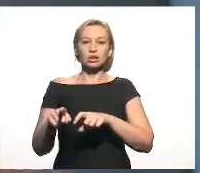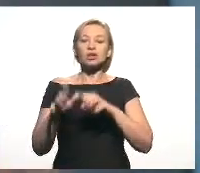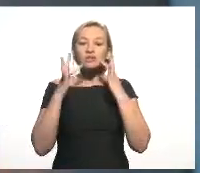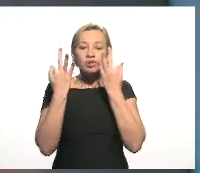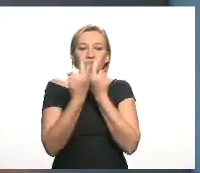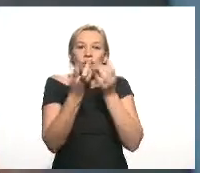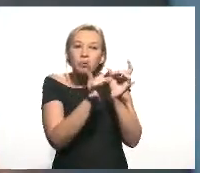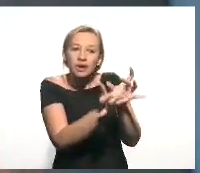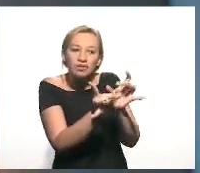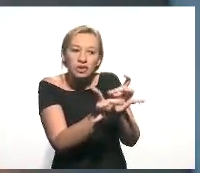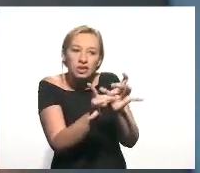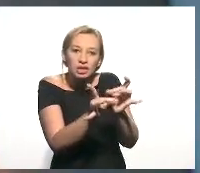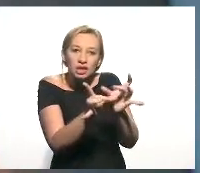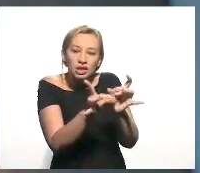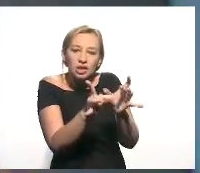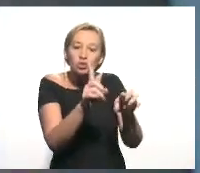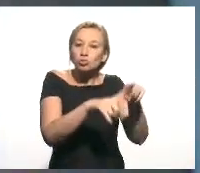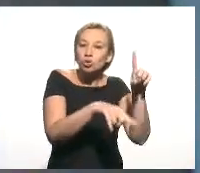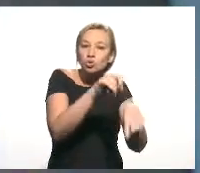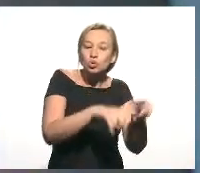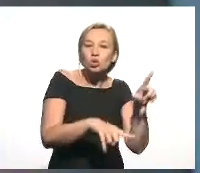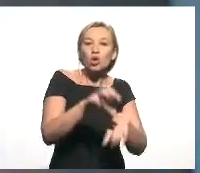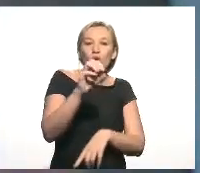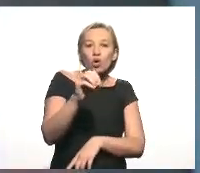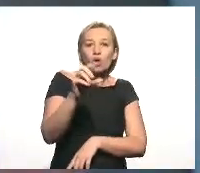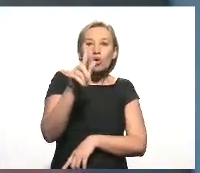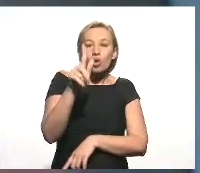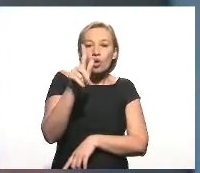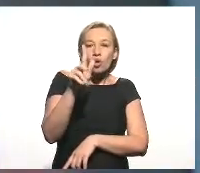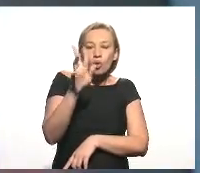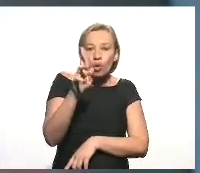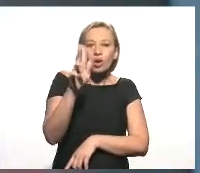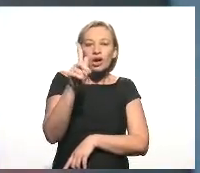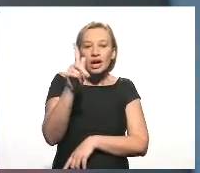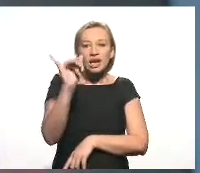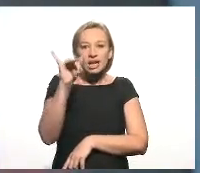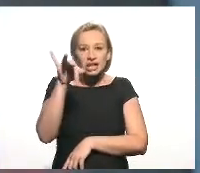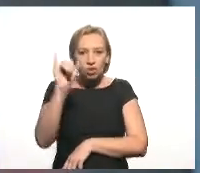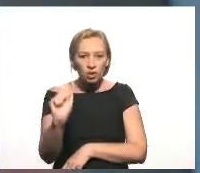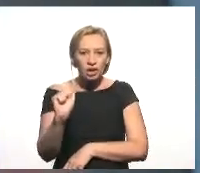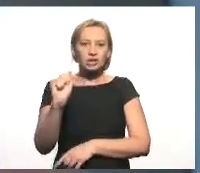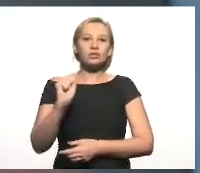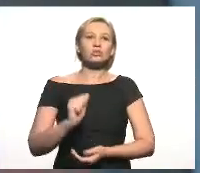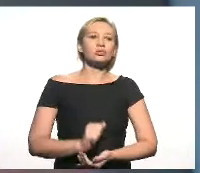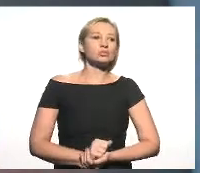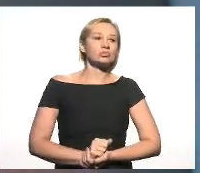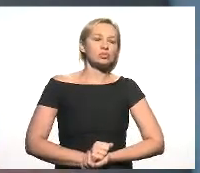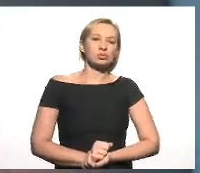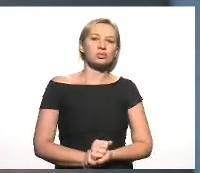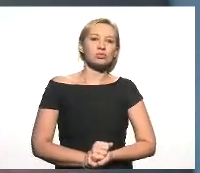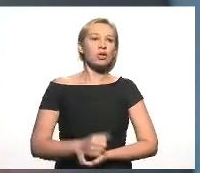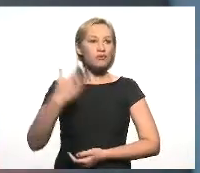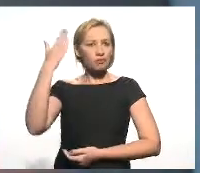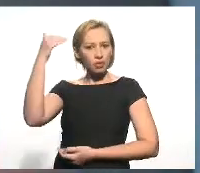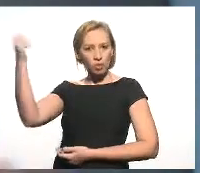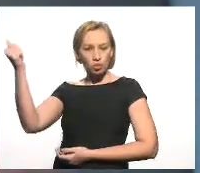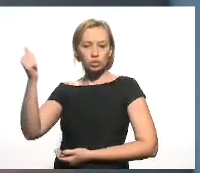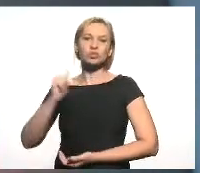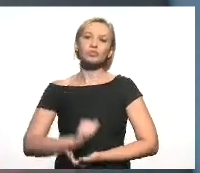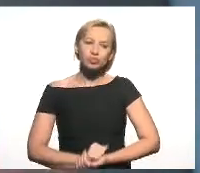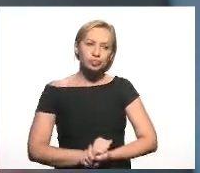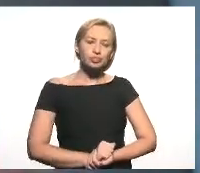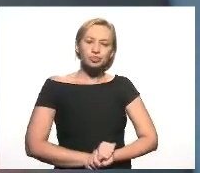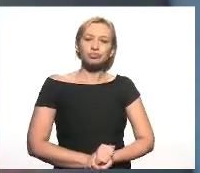orgânicos diretamente para os produtores. O circuito de feiras orgânicas, capitão Paulo Teixeira, ele é um sucesso. Ele